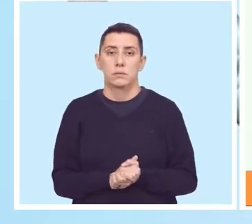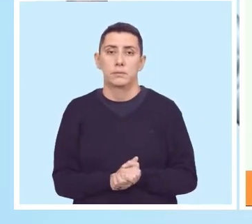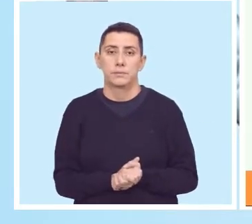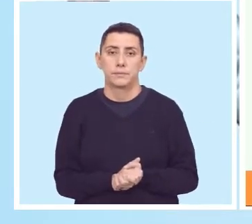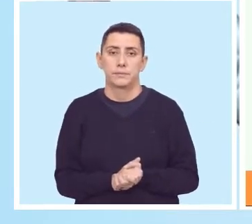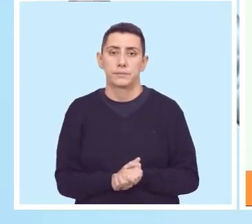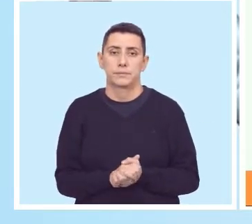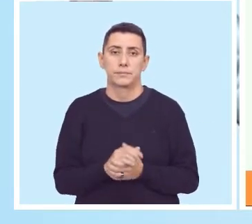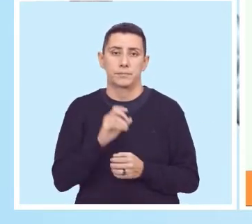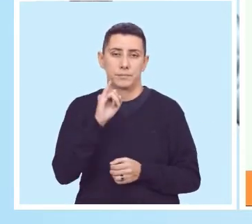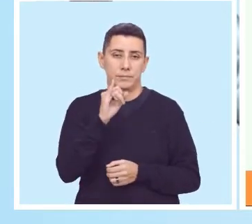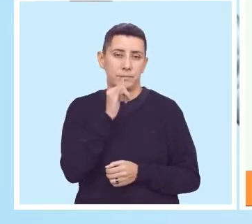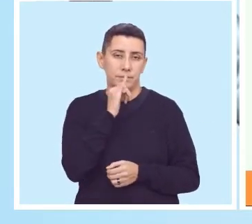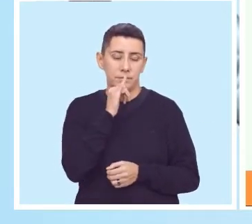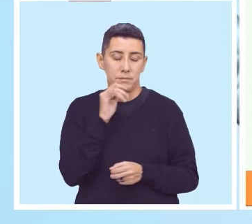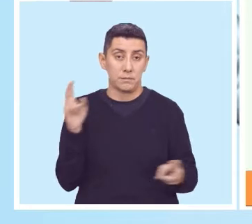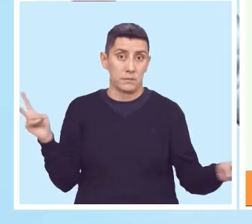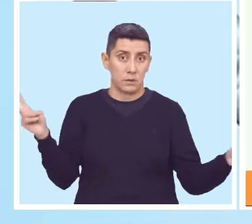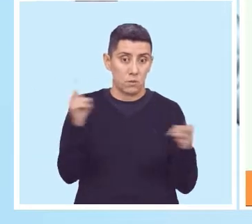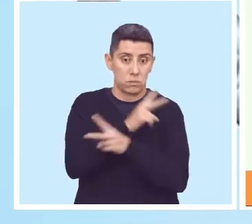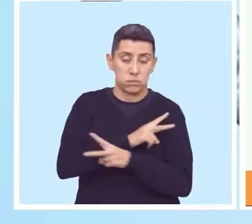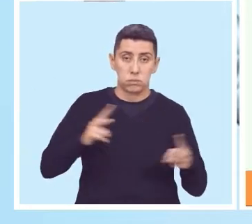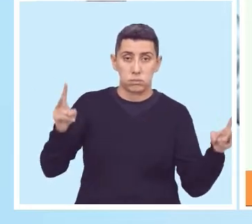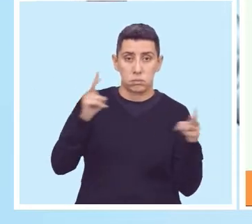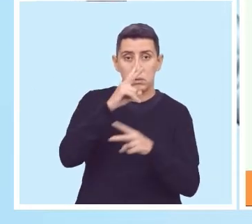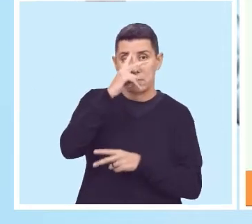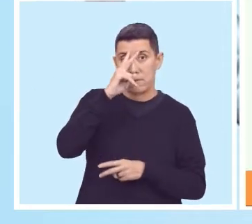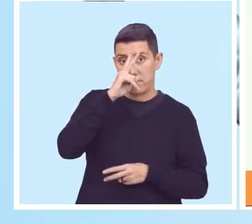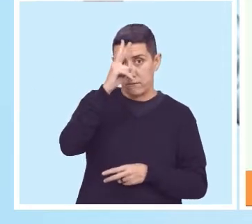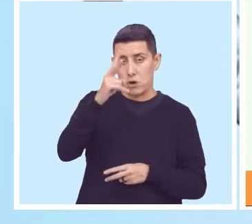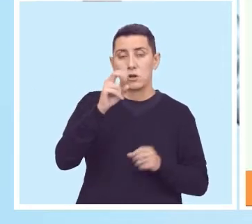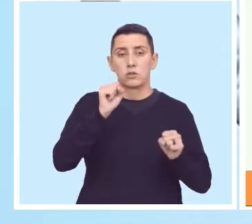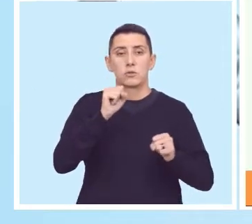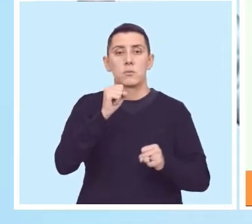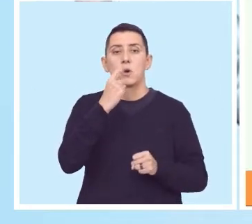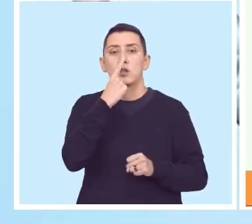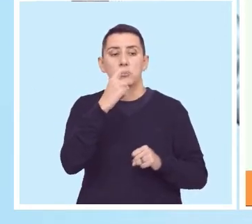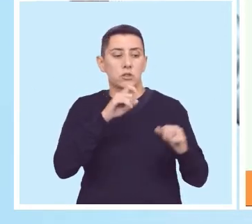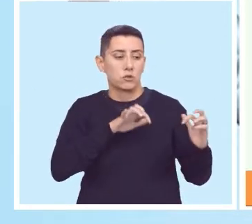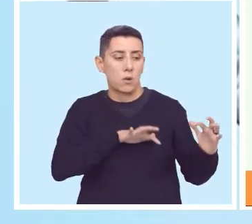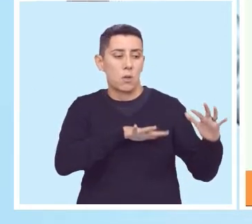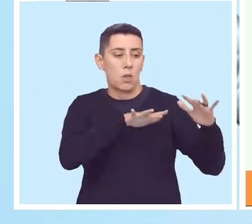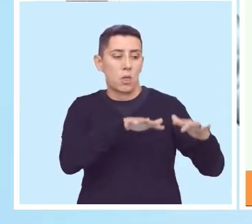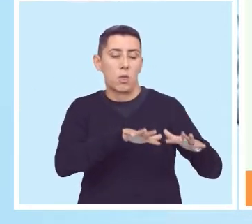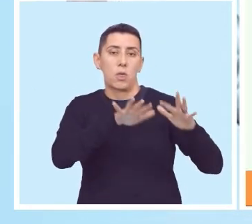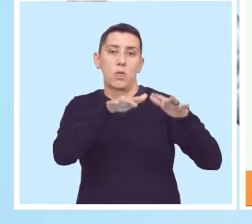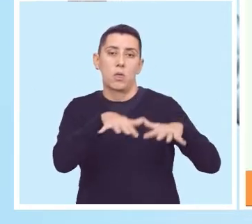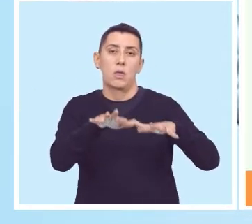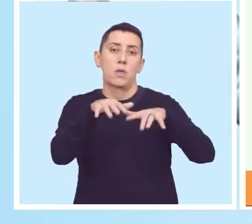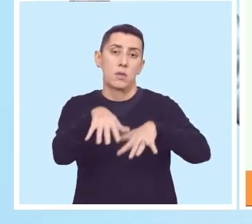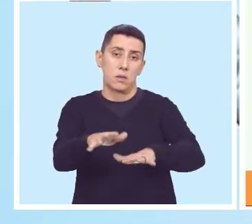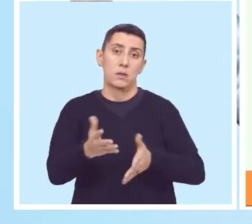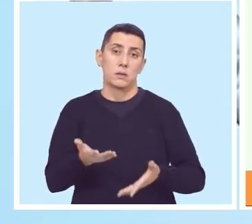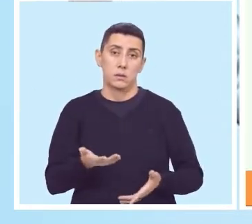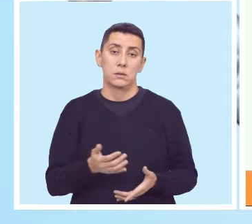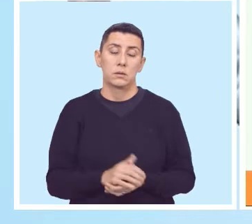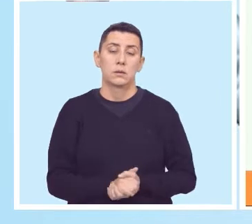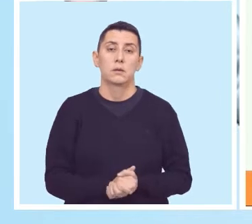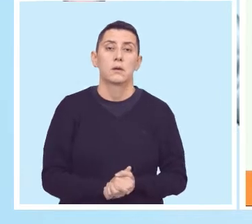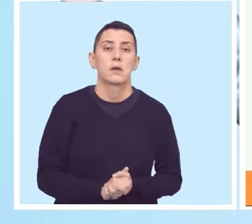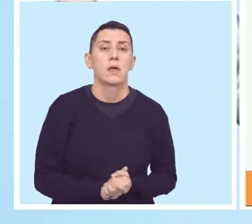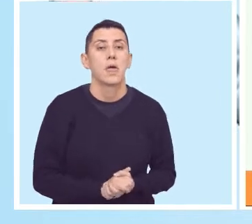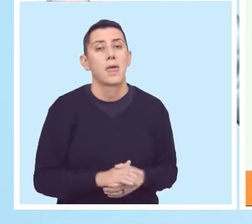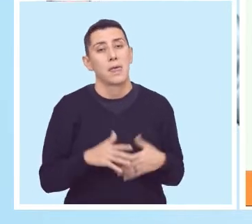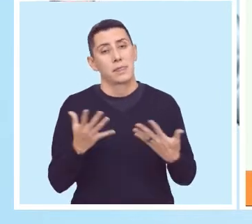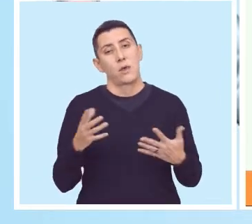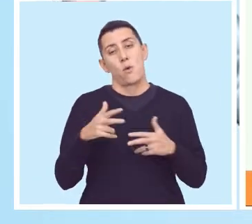um vendaval ali e deslocou o lixo para um determinado ponto, né? Então, todos esses fatores, e isso que é